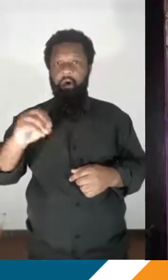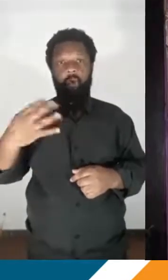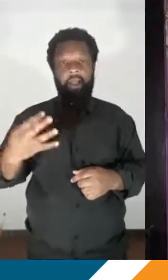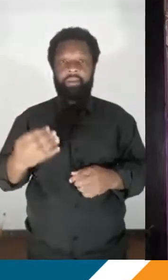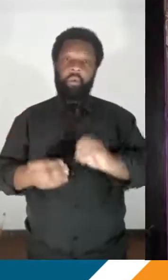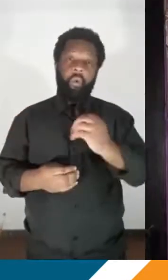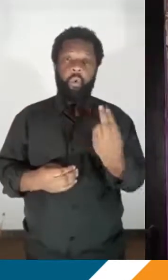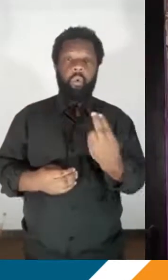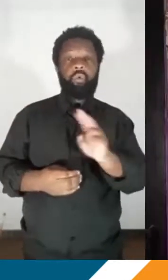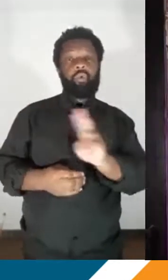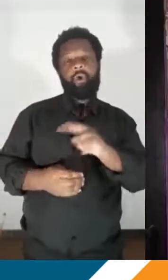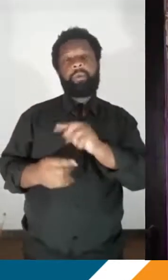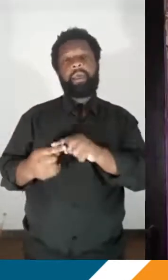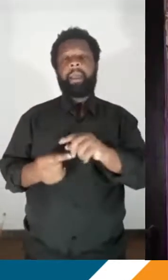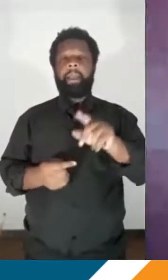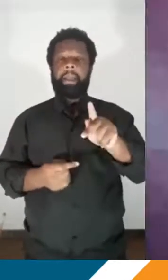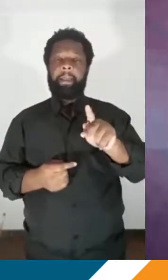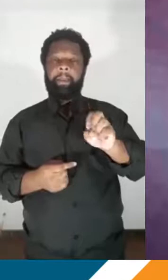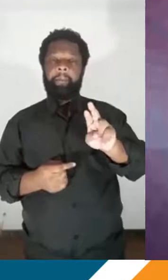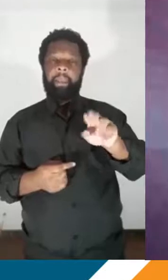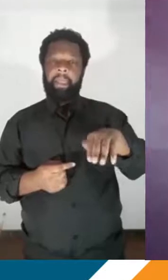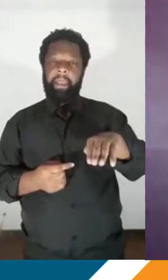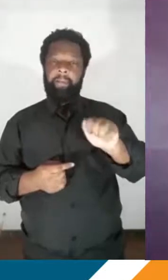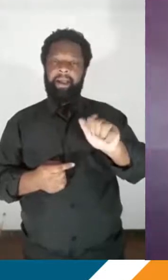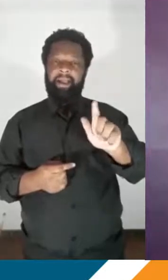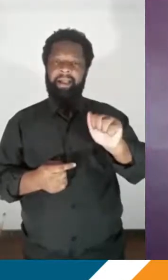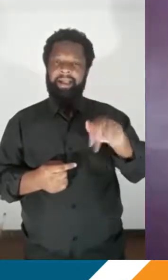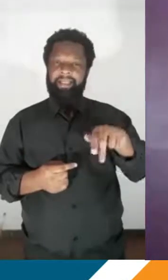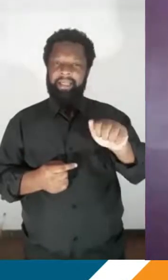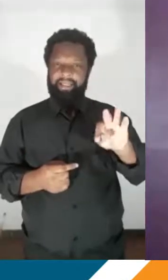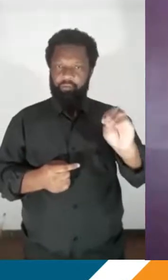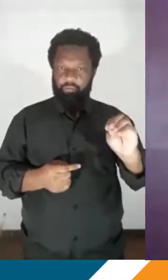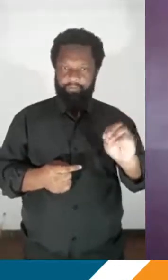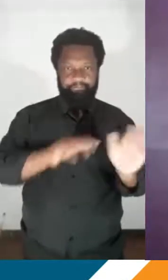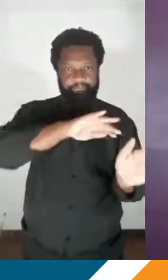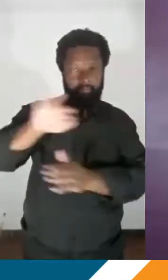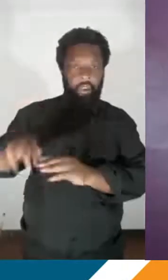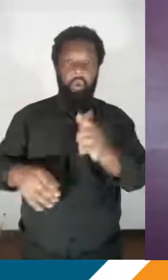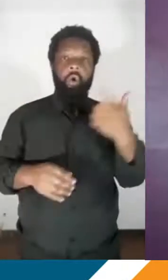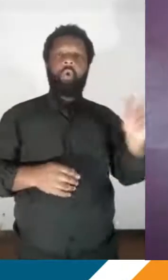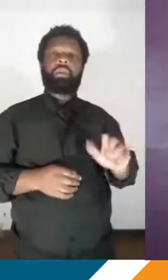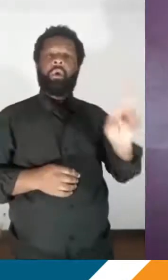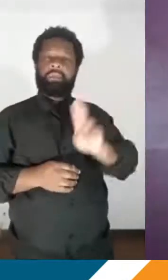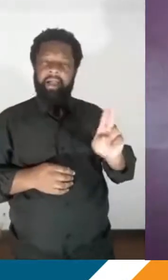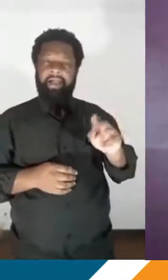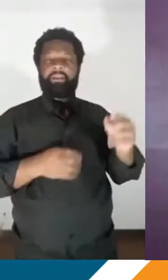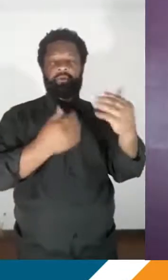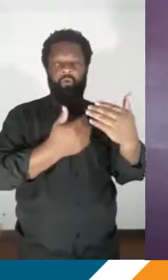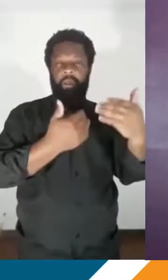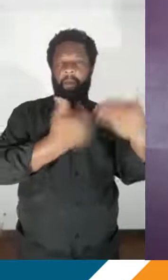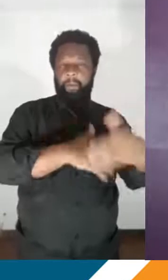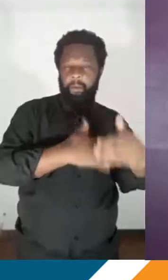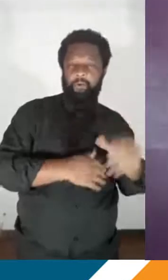KMnO4, ou permanganato de potássio. Outra unidade de medida muito utilizada nas provas de vestibulares e no dia a